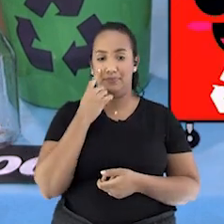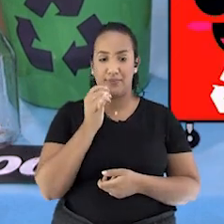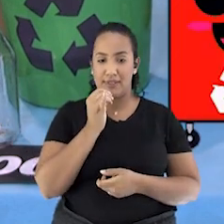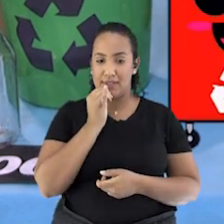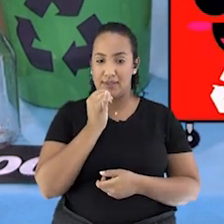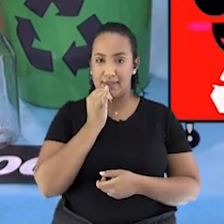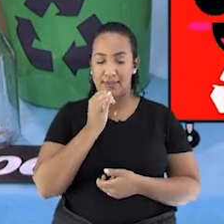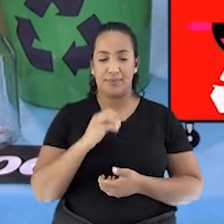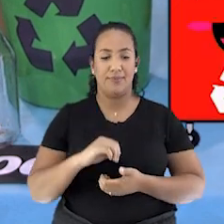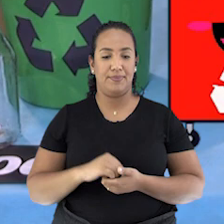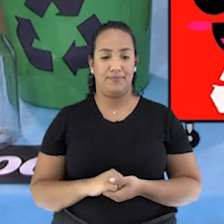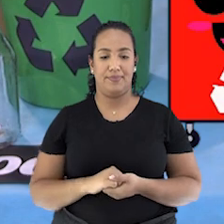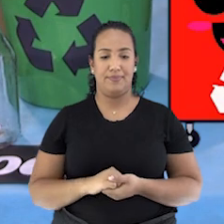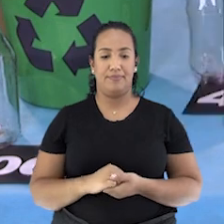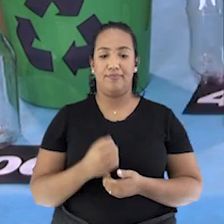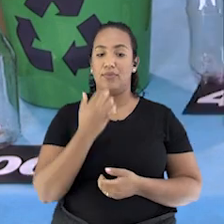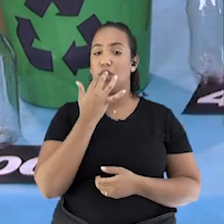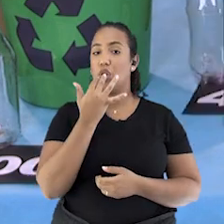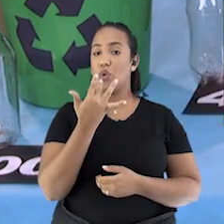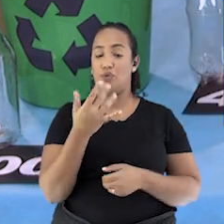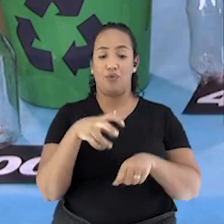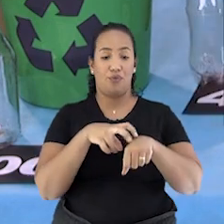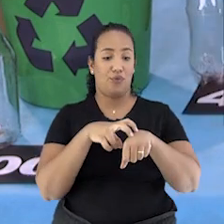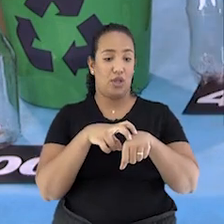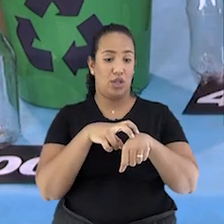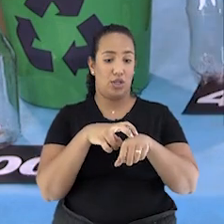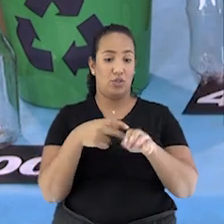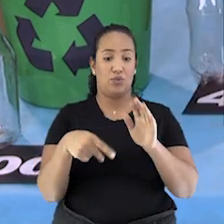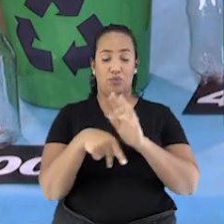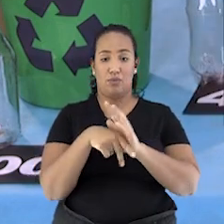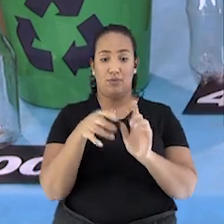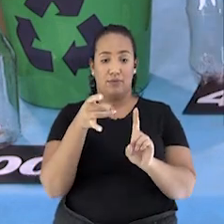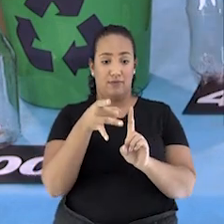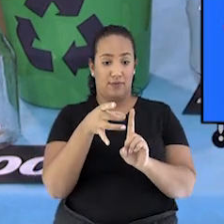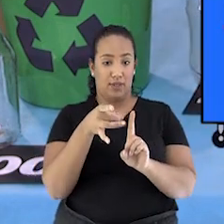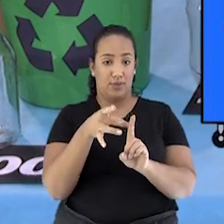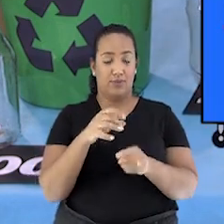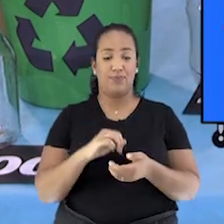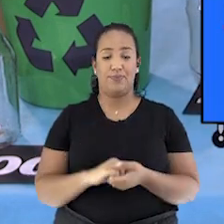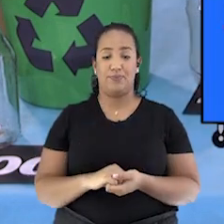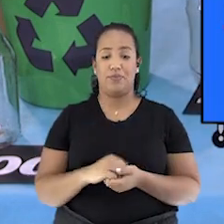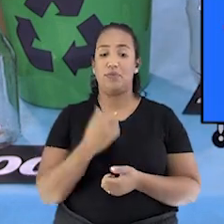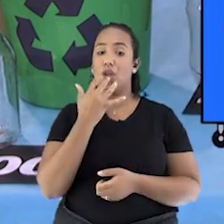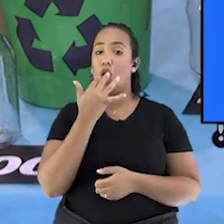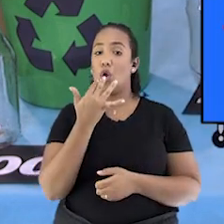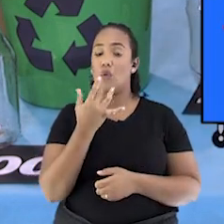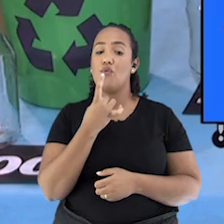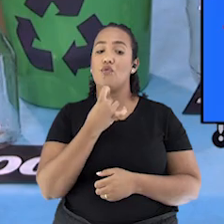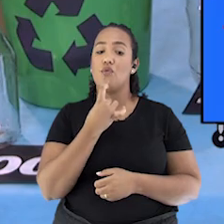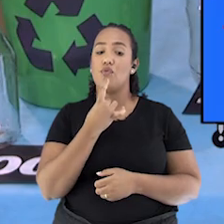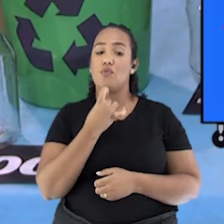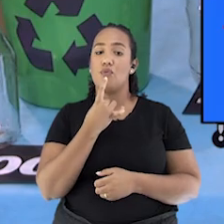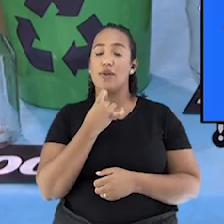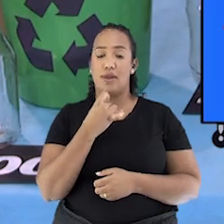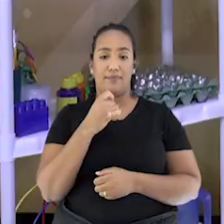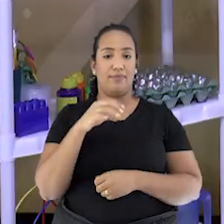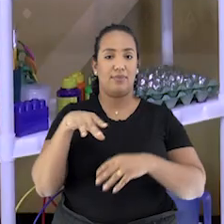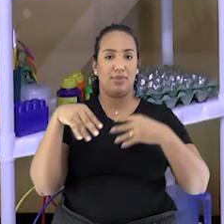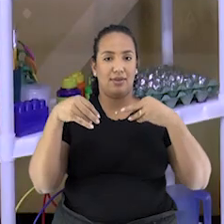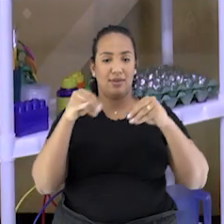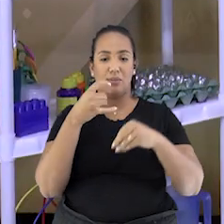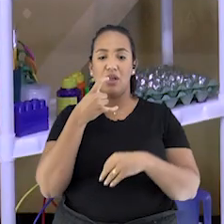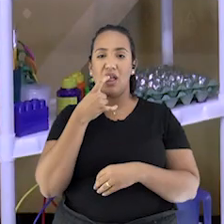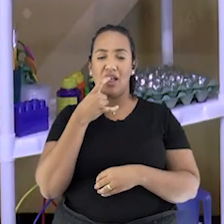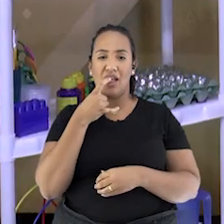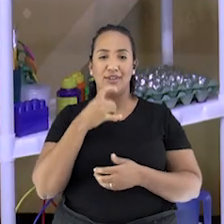vermelho para o plástico, a cor amarelo para o metal e a cor azul para o papel. Mas